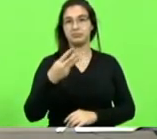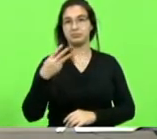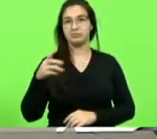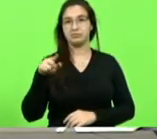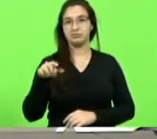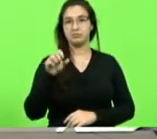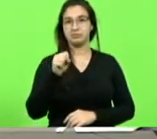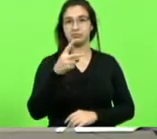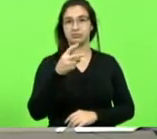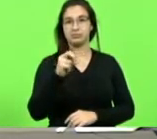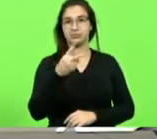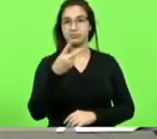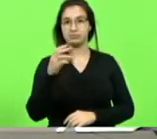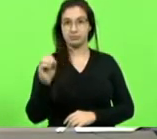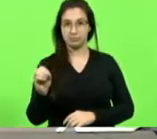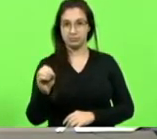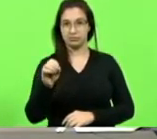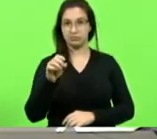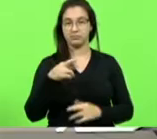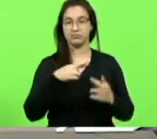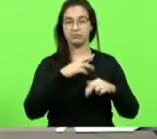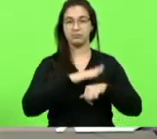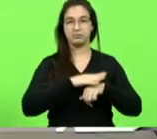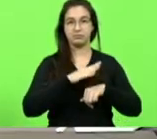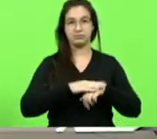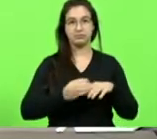333.8/2020, autor deputado Sargento Lima.